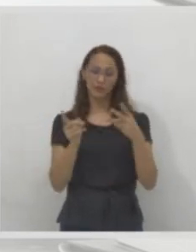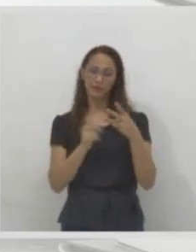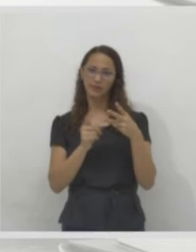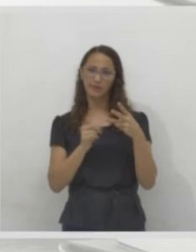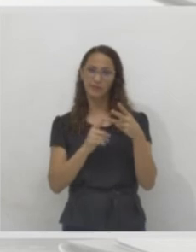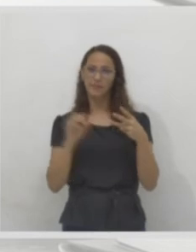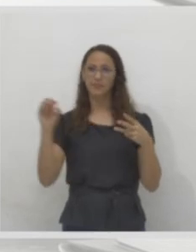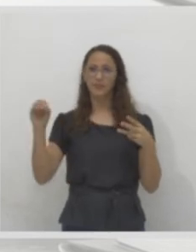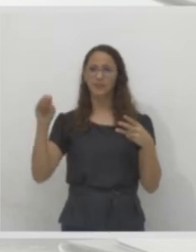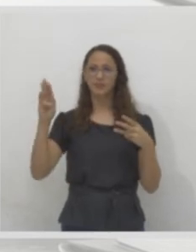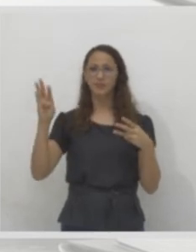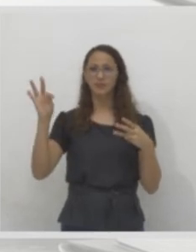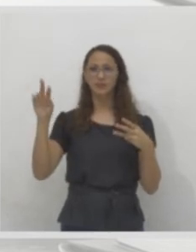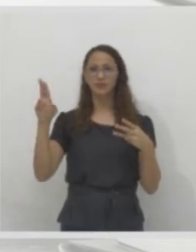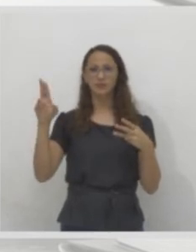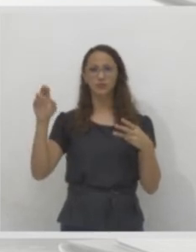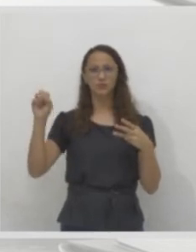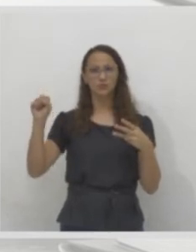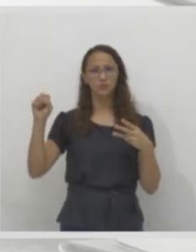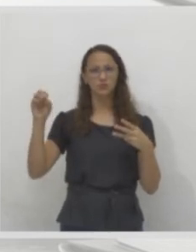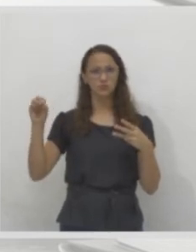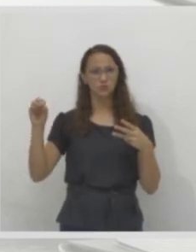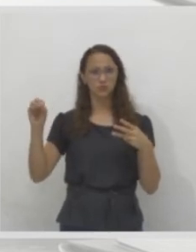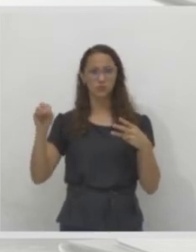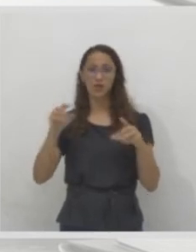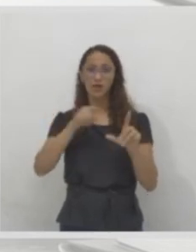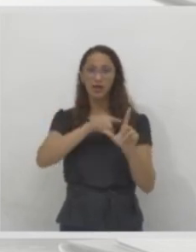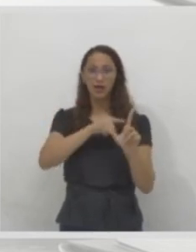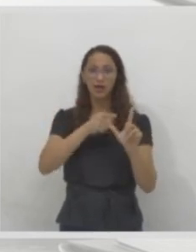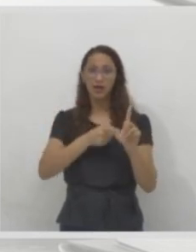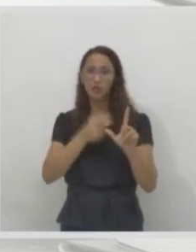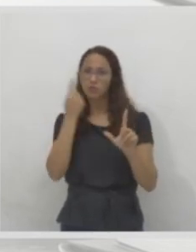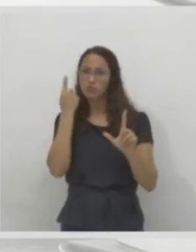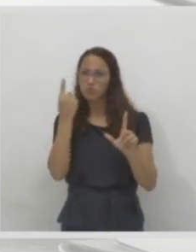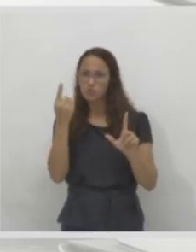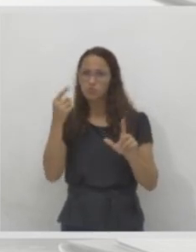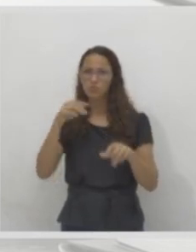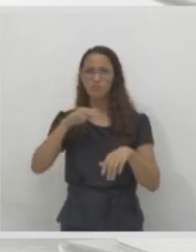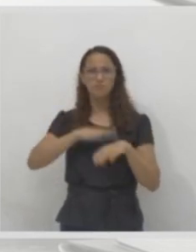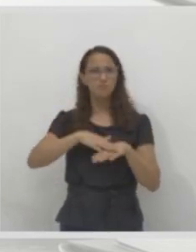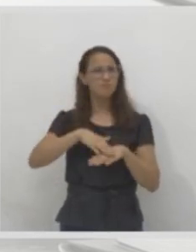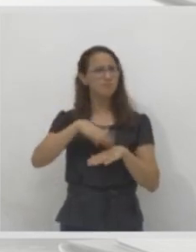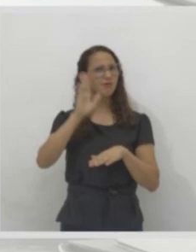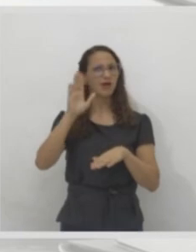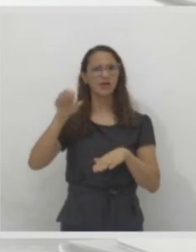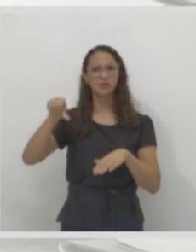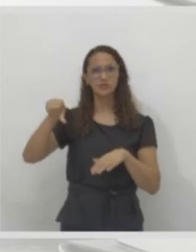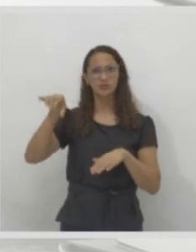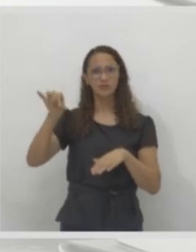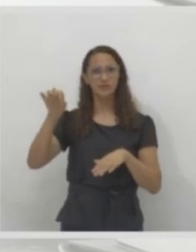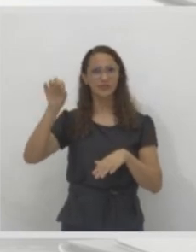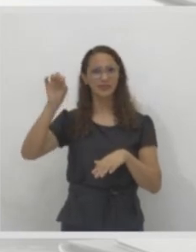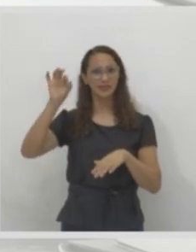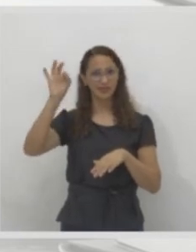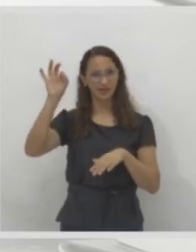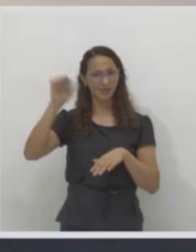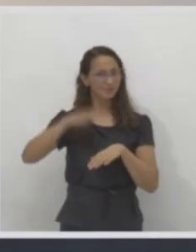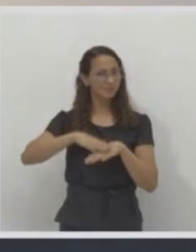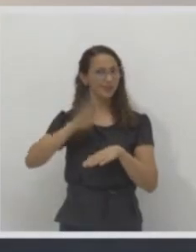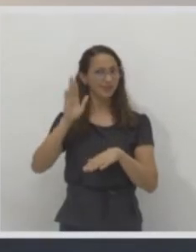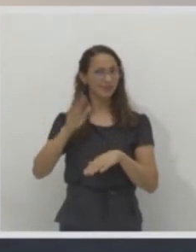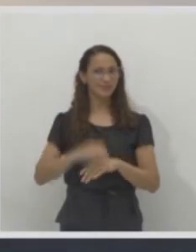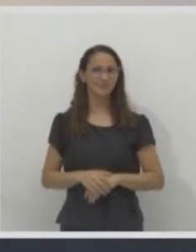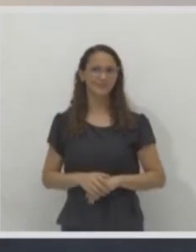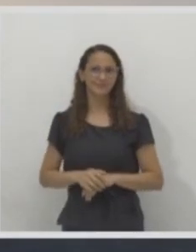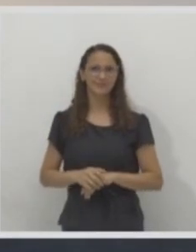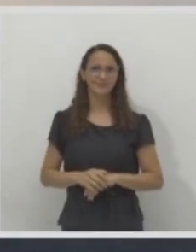tem apenas um ângulo com a medida maior que 90 graus. Lembrando, olhem aqui para mim,